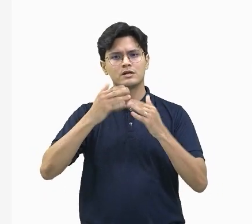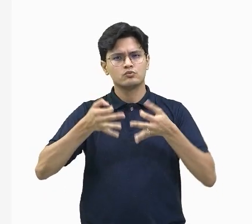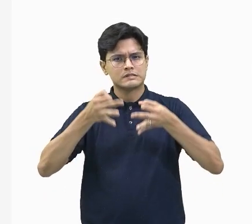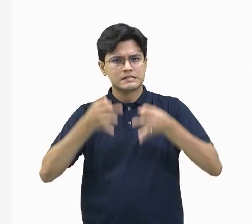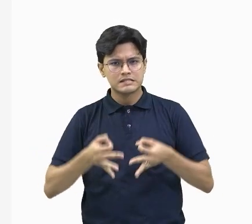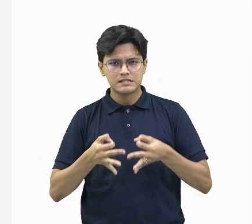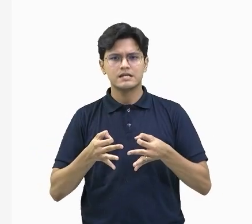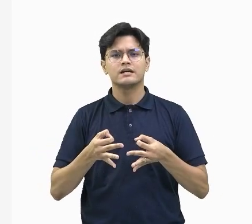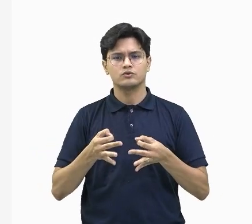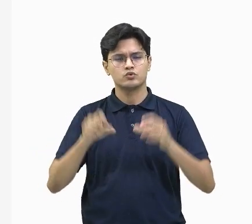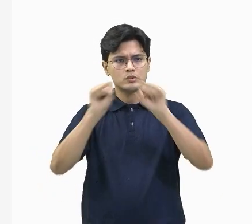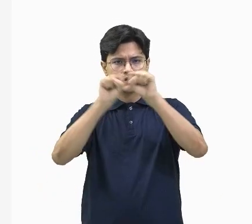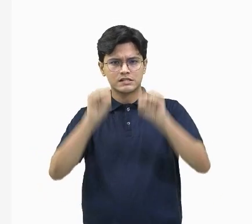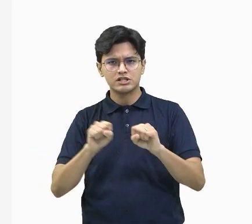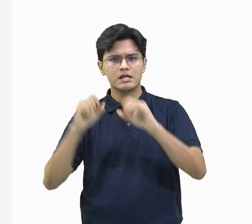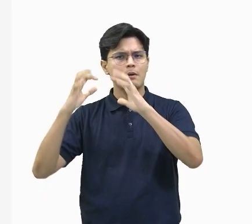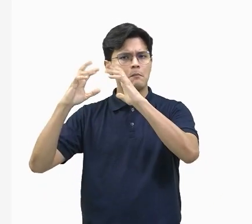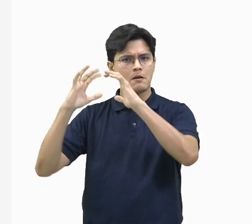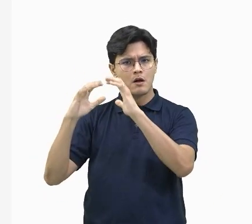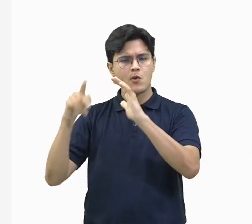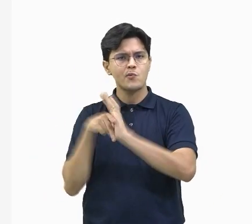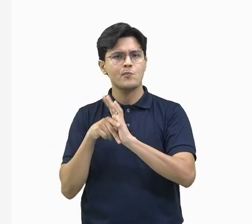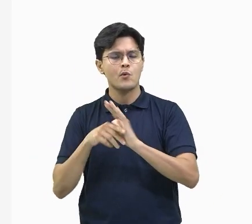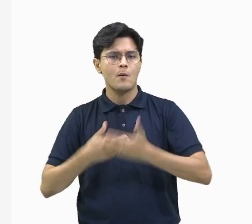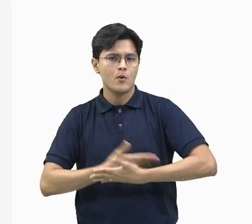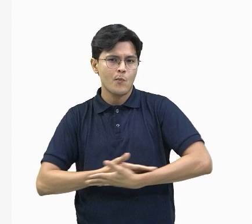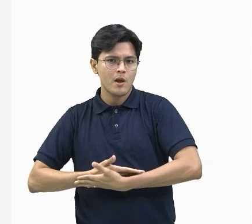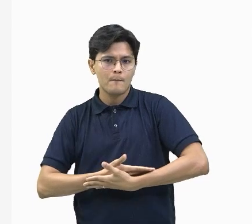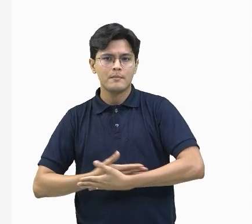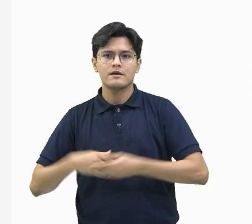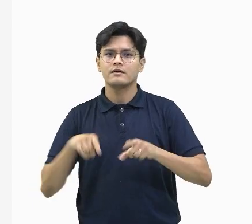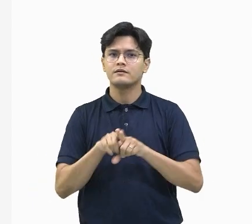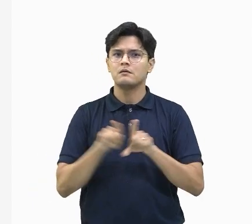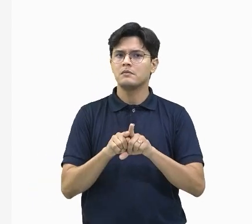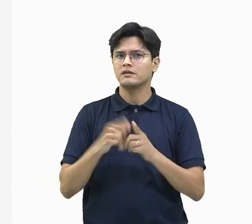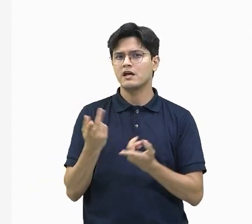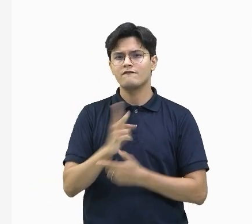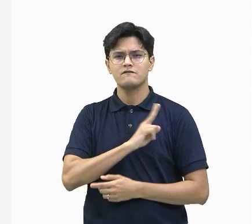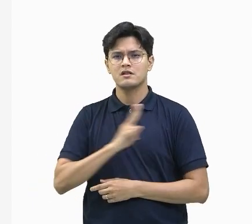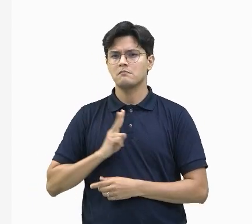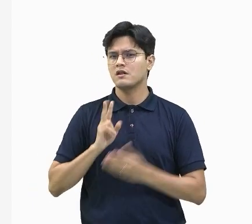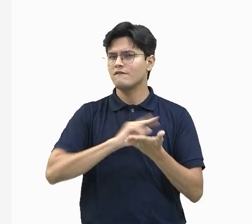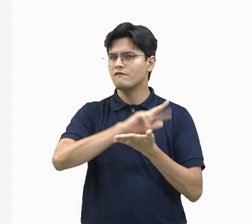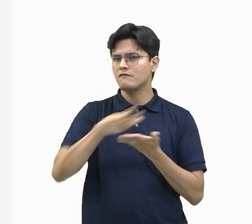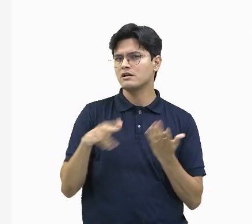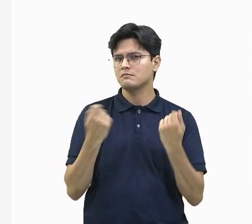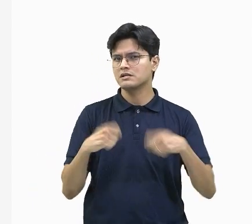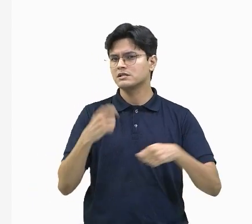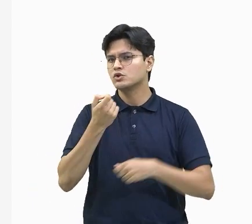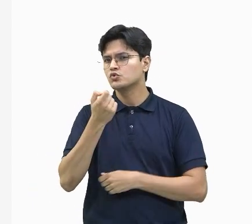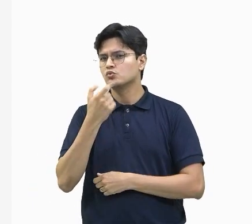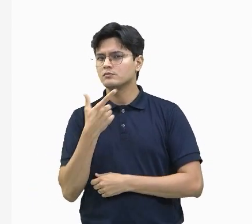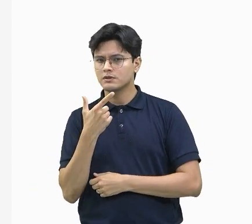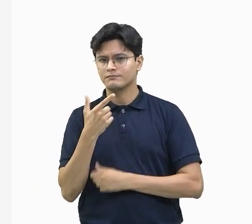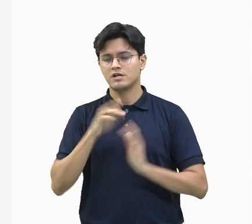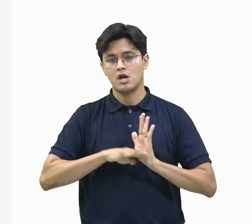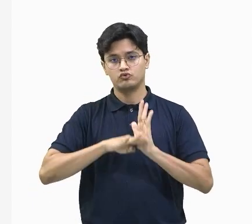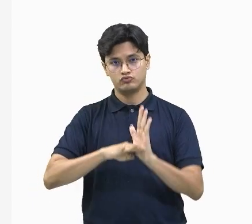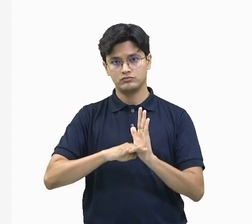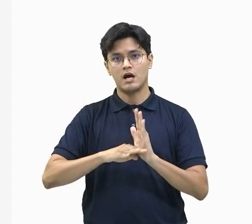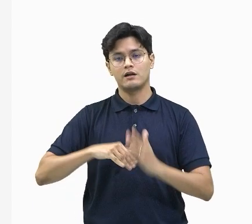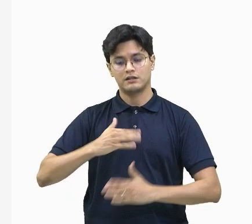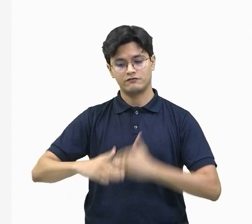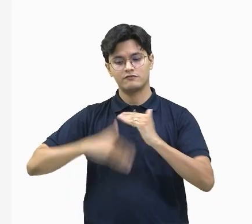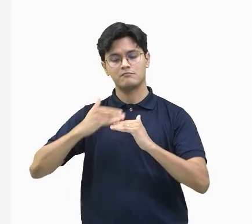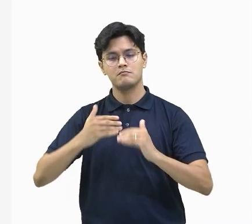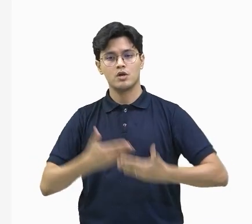outros nutrientes e vitaminas para garantir uma gestação saudável tanto para a mãe quanto para o bebê em desenvolvimento, bem